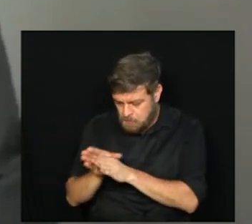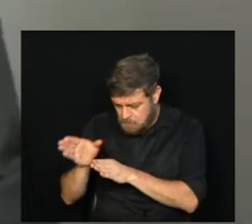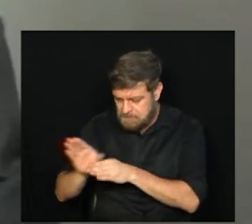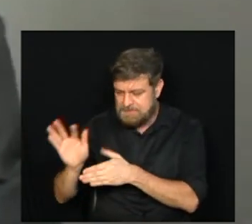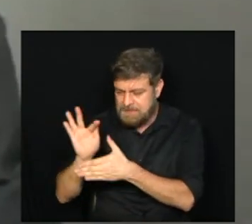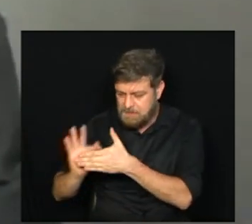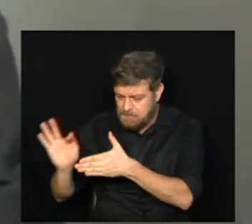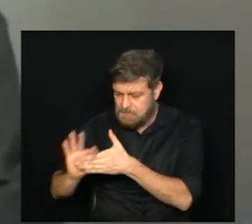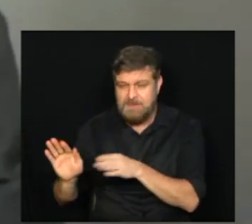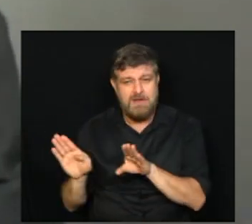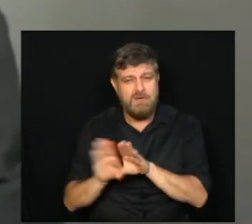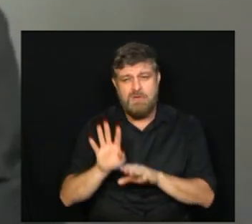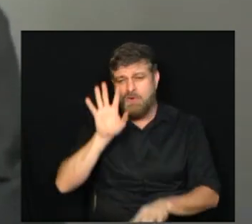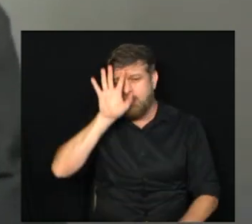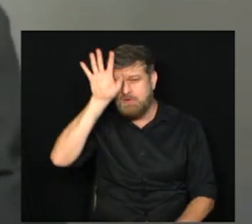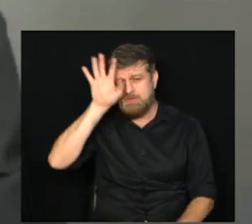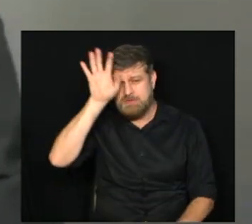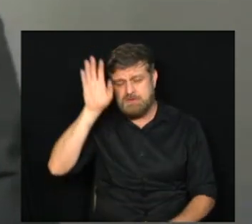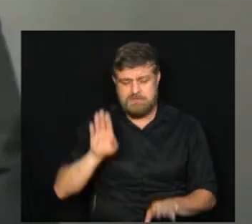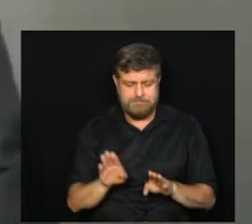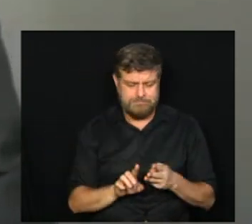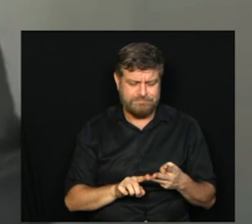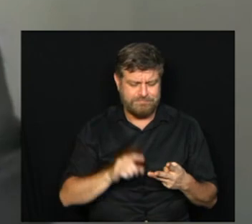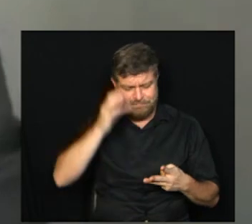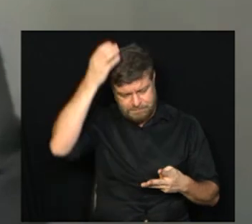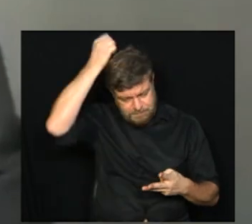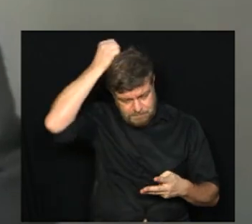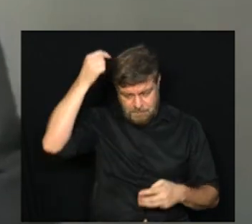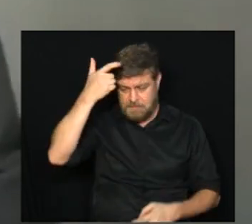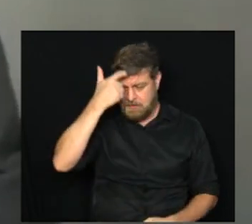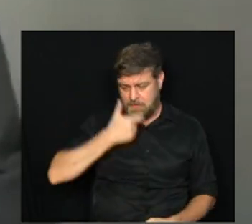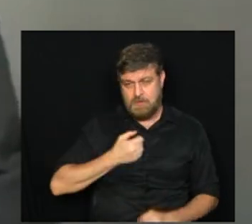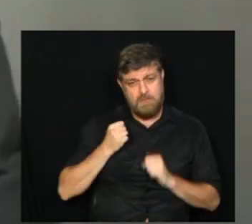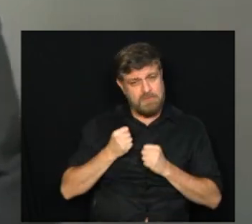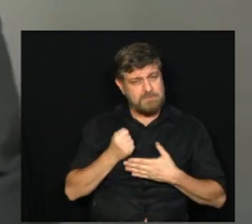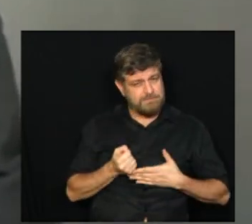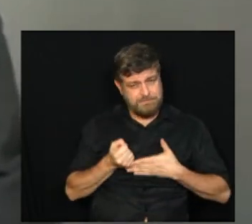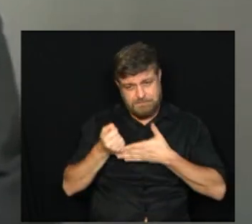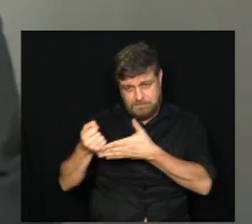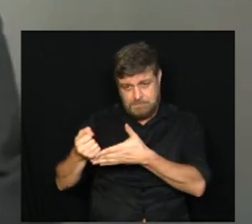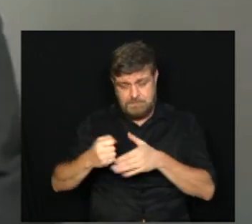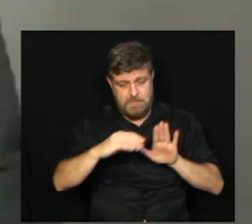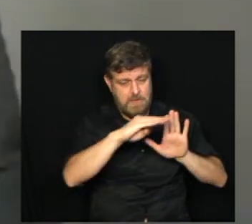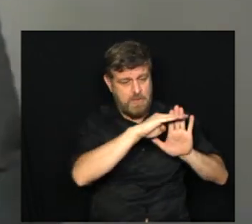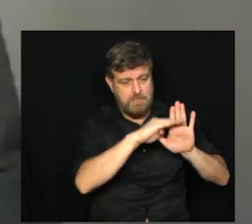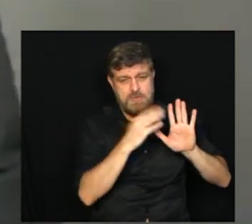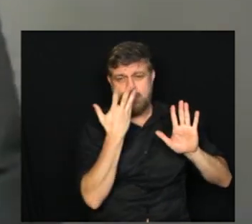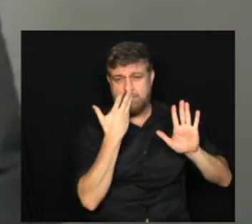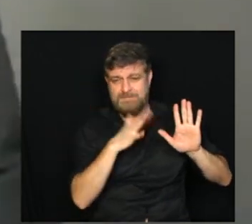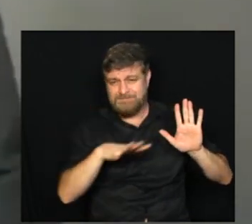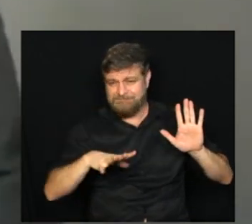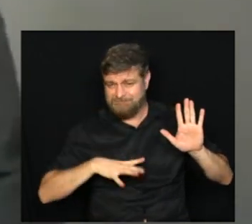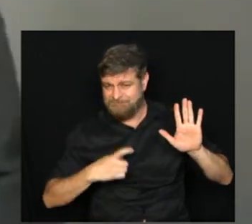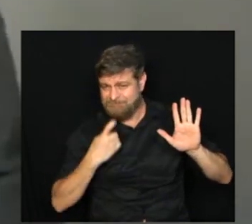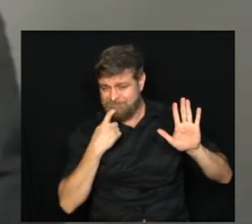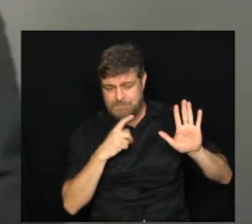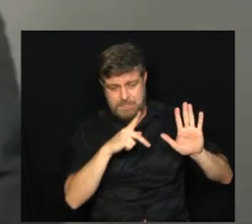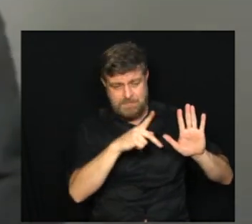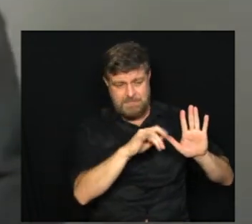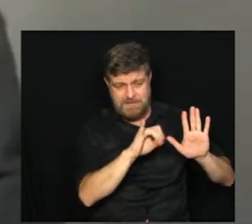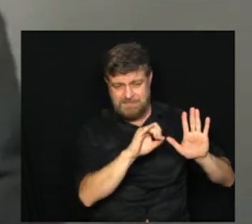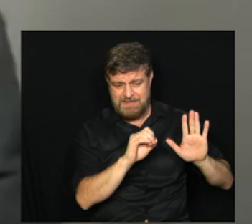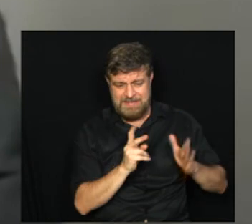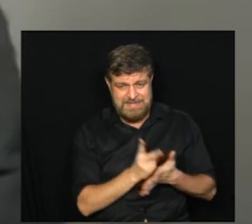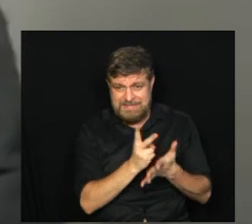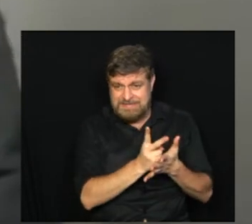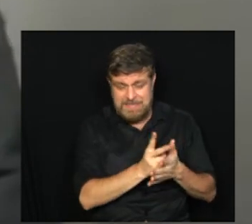o Tiago, para a Daniela, o que a gente puder colaborar para o PIC, para tudo que diz respeito às crianças, a gente